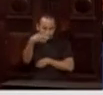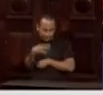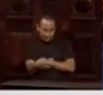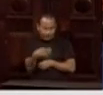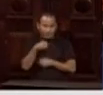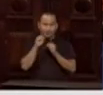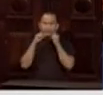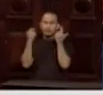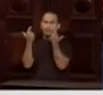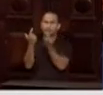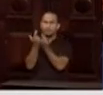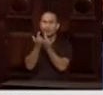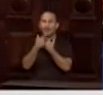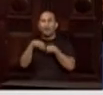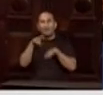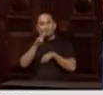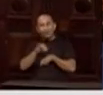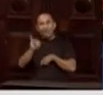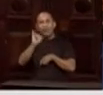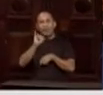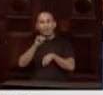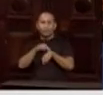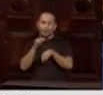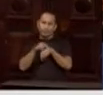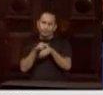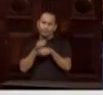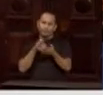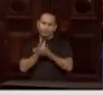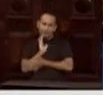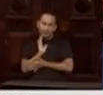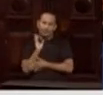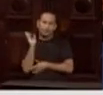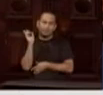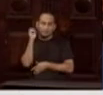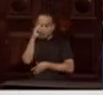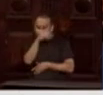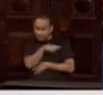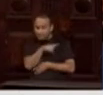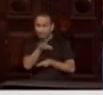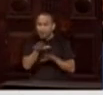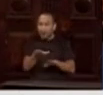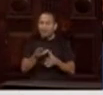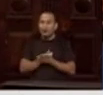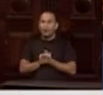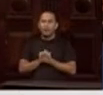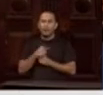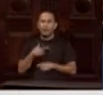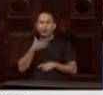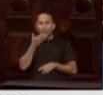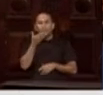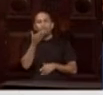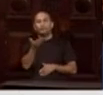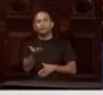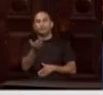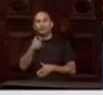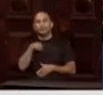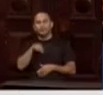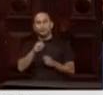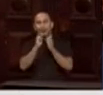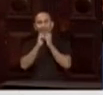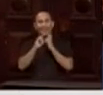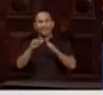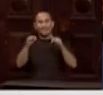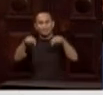Assembleia Legislativa vai passar por esse momento de turbulência, mas é um momento positivo, né, que vai dar a oportunidade dessa casa